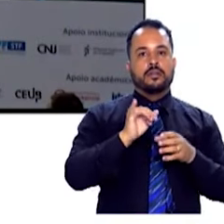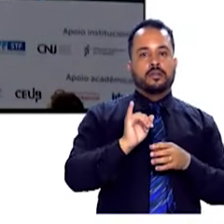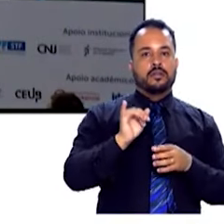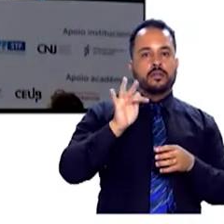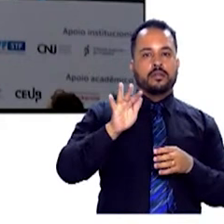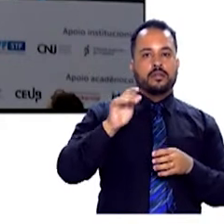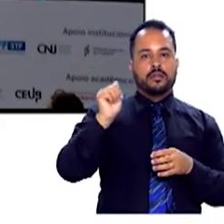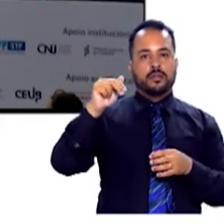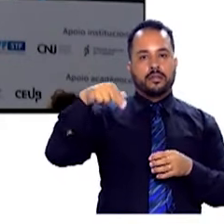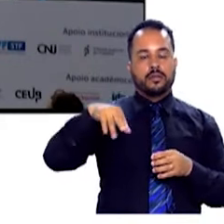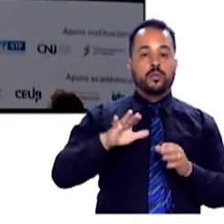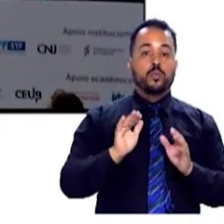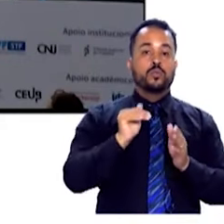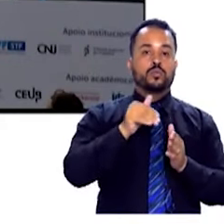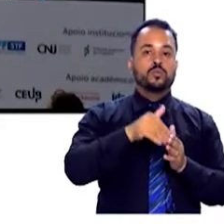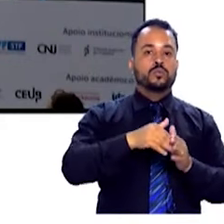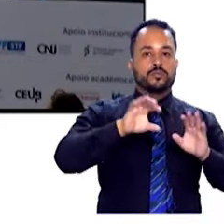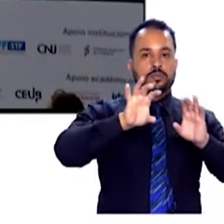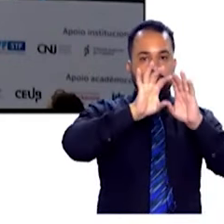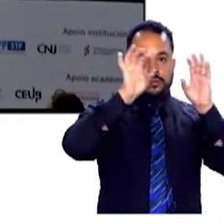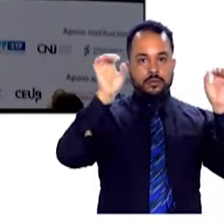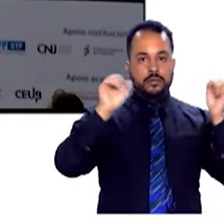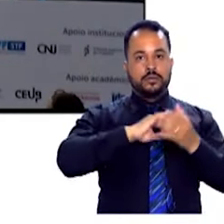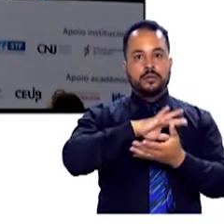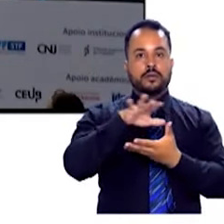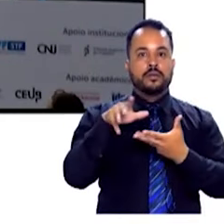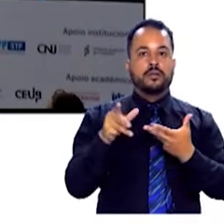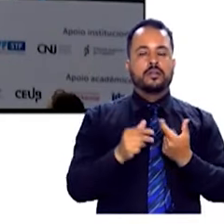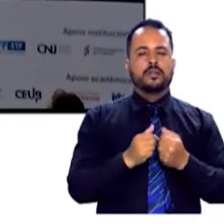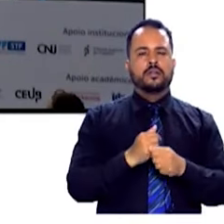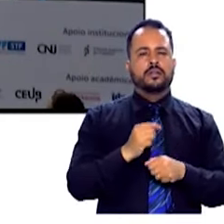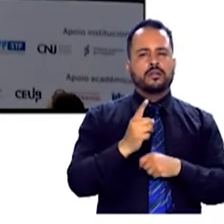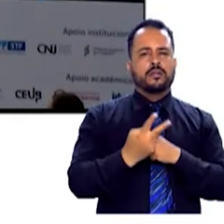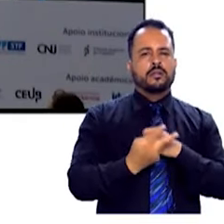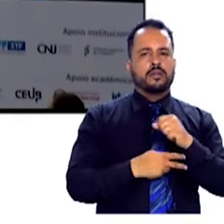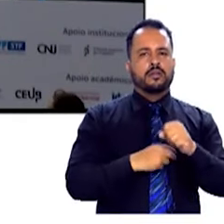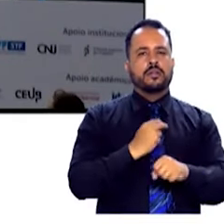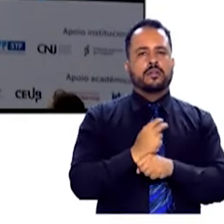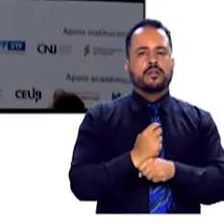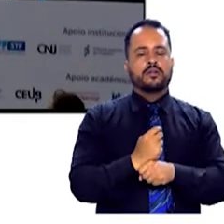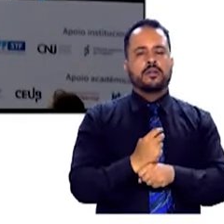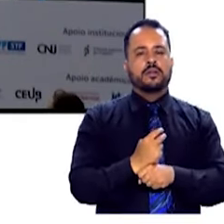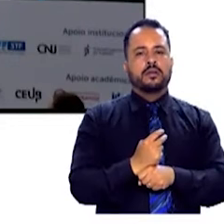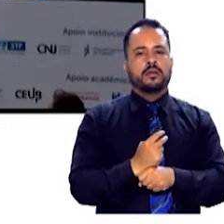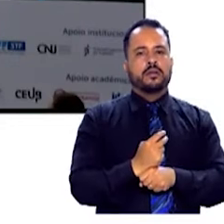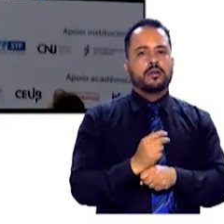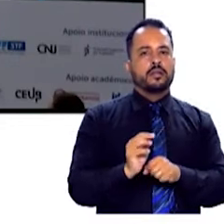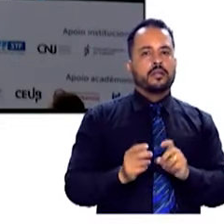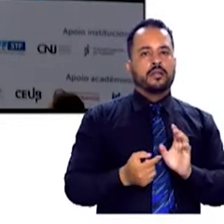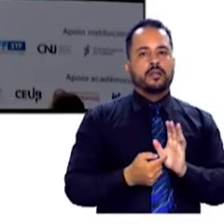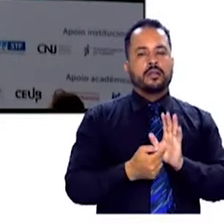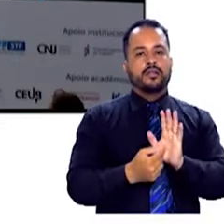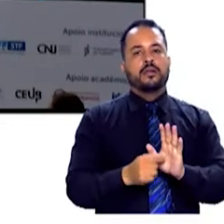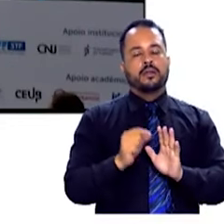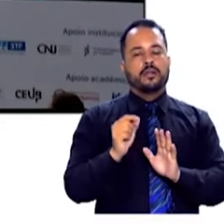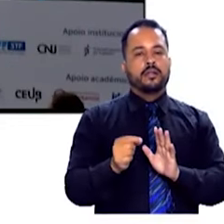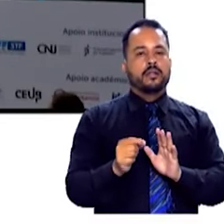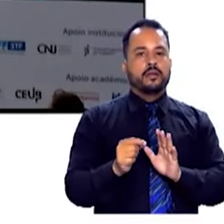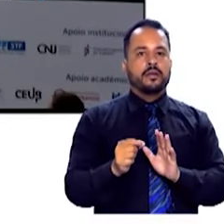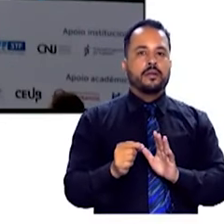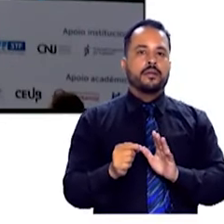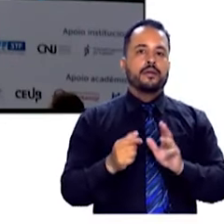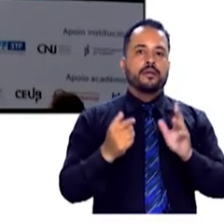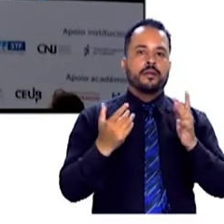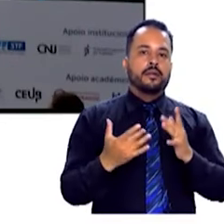evento internacional que que realizamos nesses dois anos de Mandato à frente da infan que temos certeza